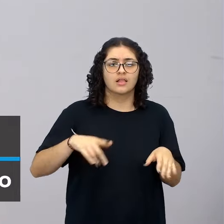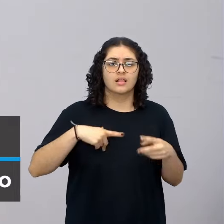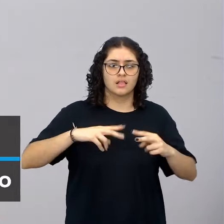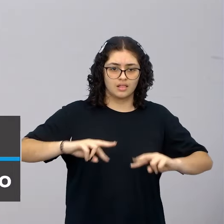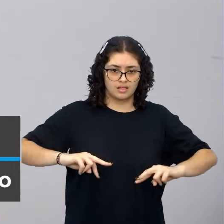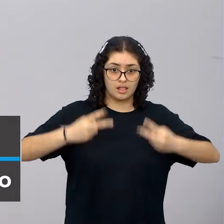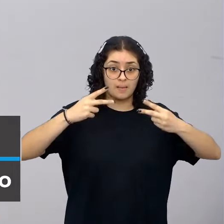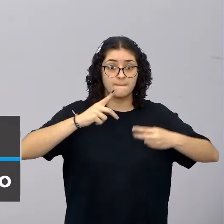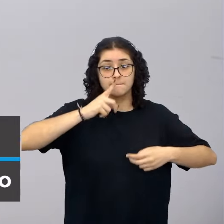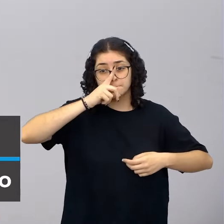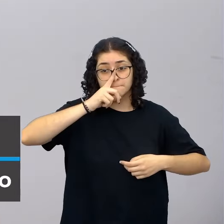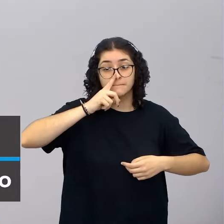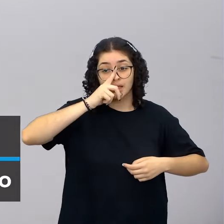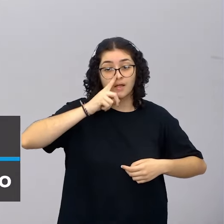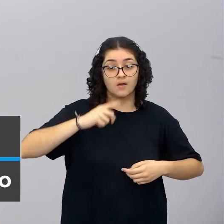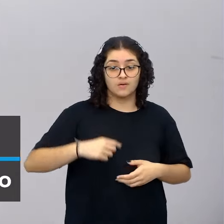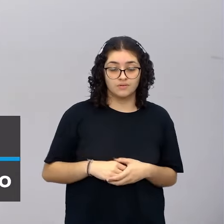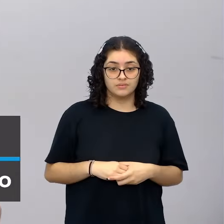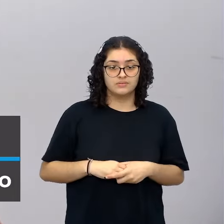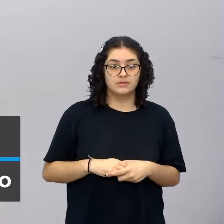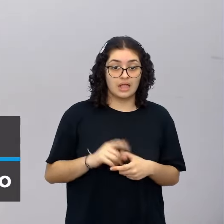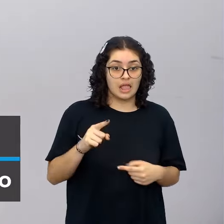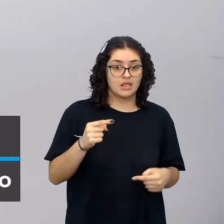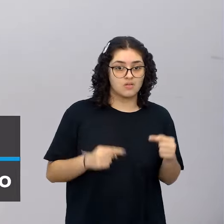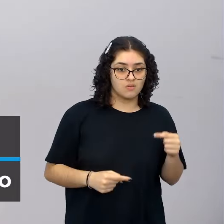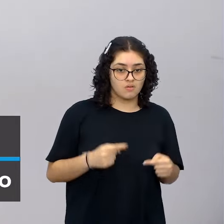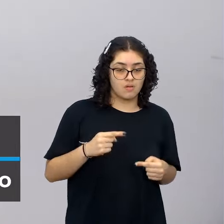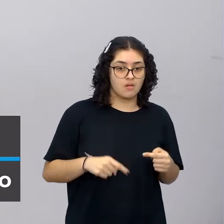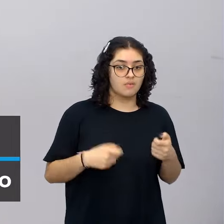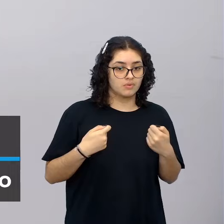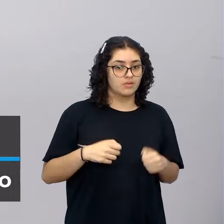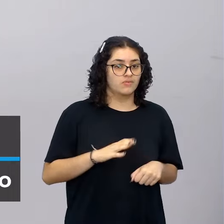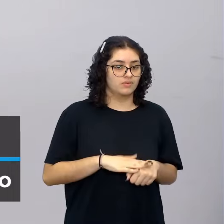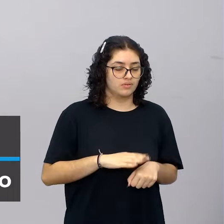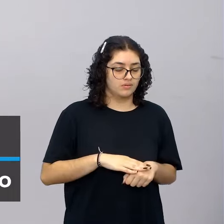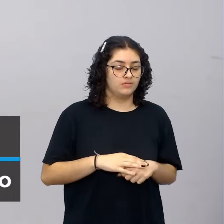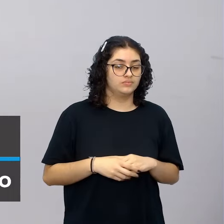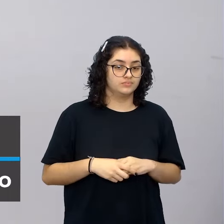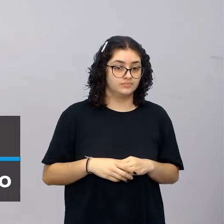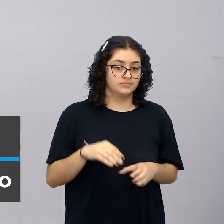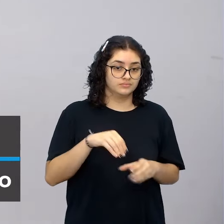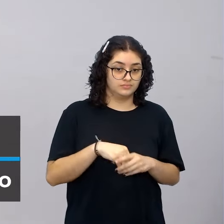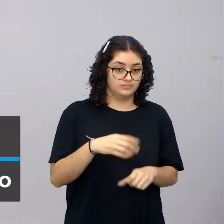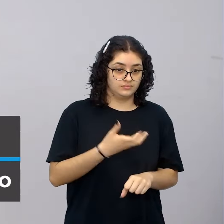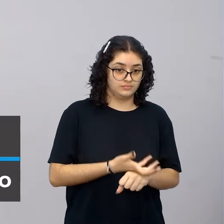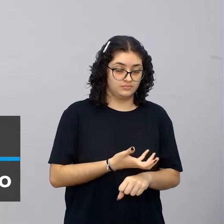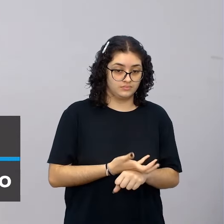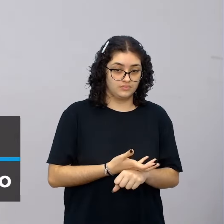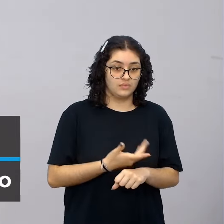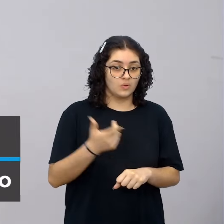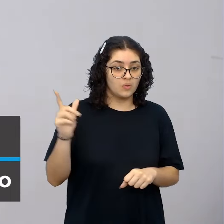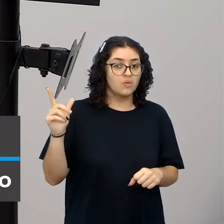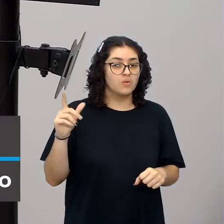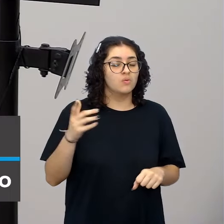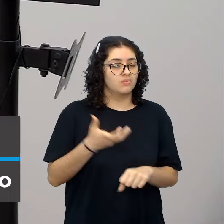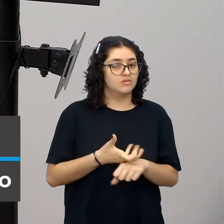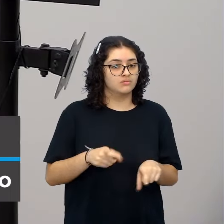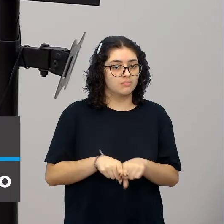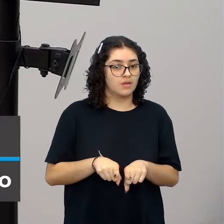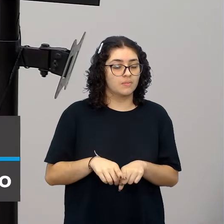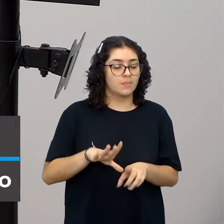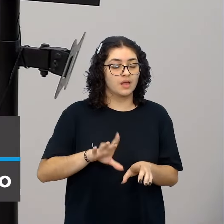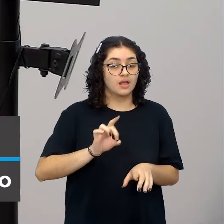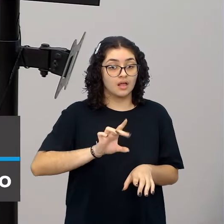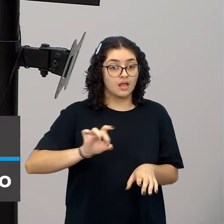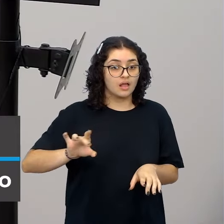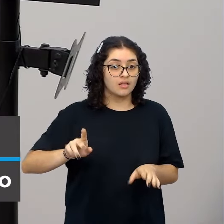links perigosos, né? Então eu acho que essa é uma discussão que precisa ser feita, né, dentro do componente, claro que nos outros componentes também, né, mas cada um